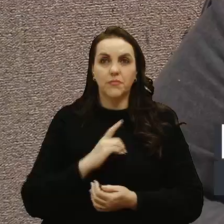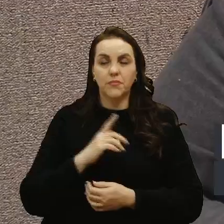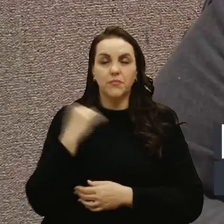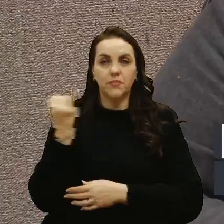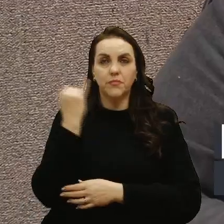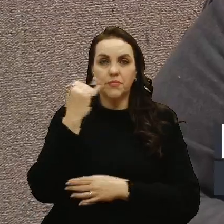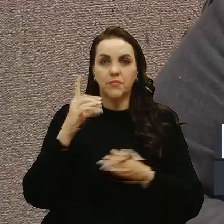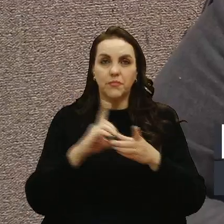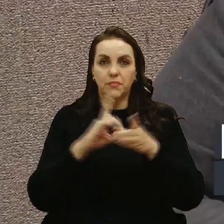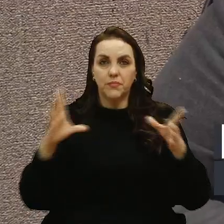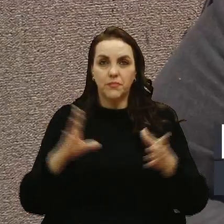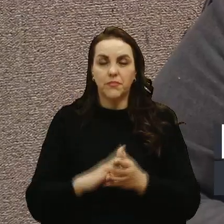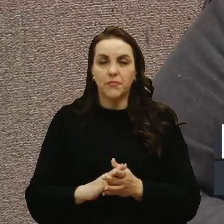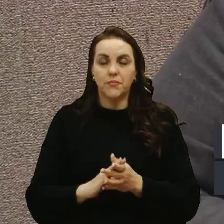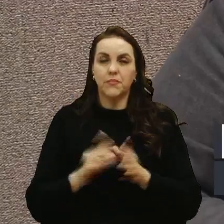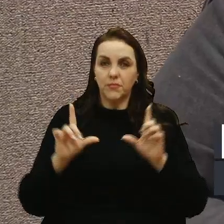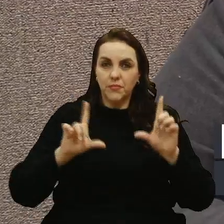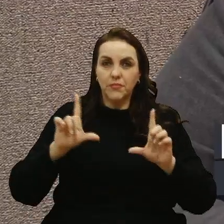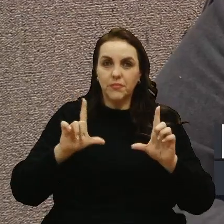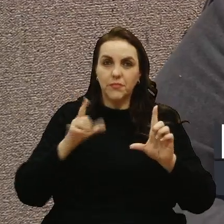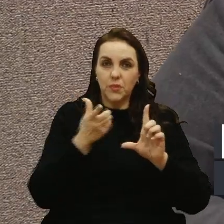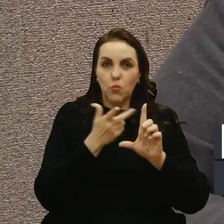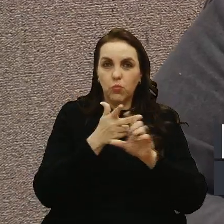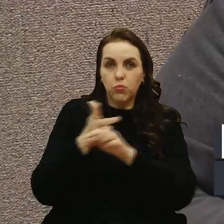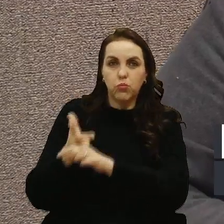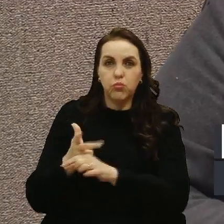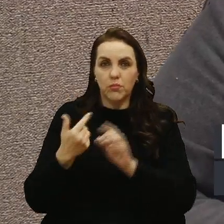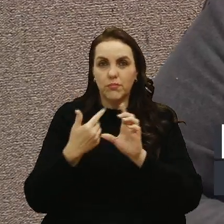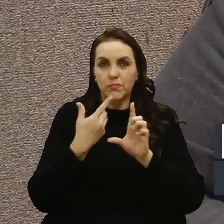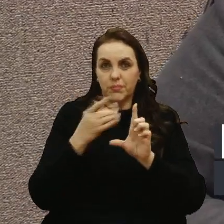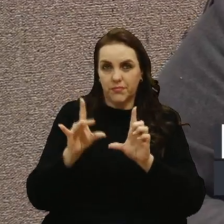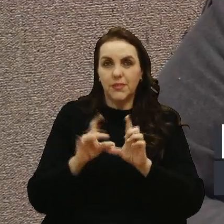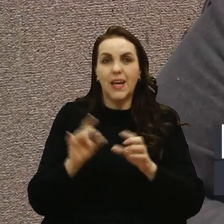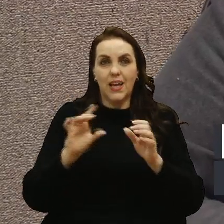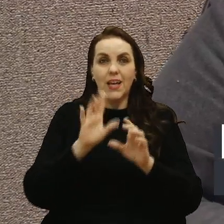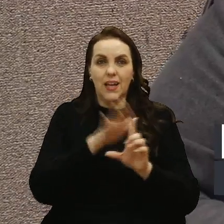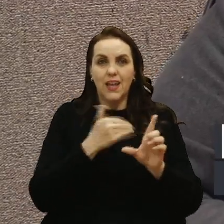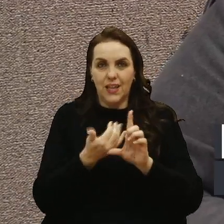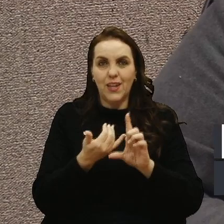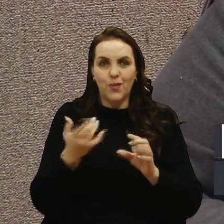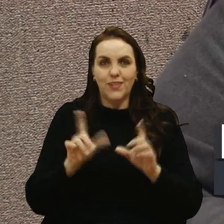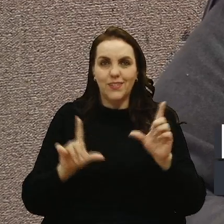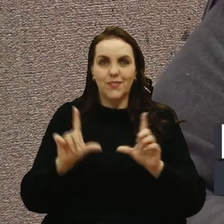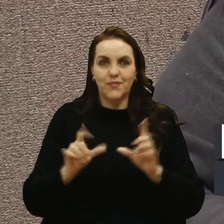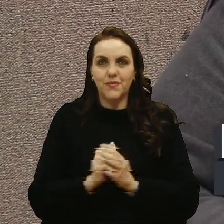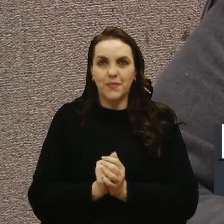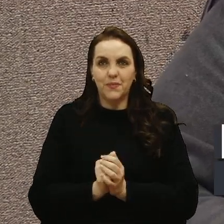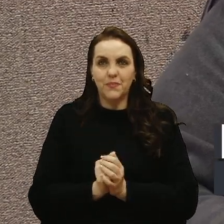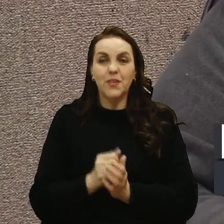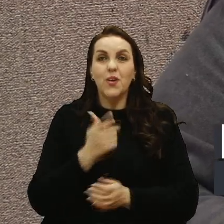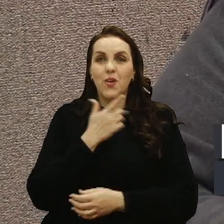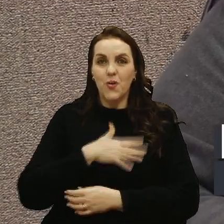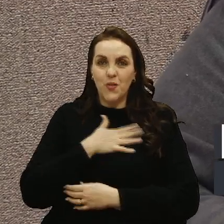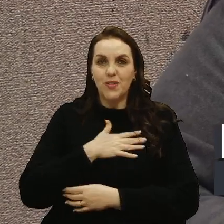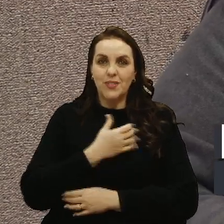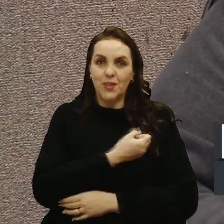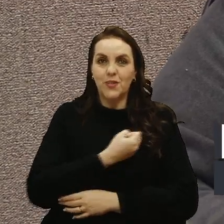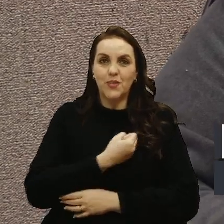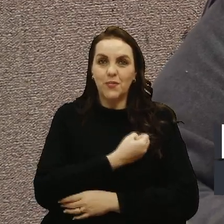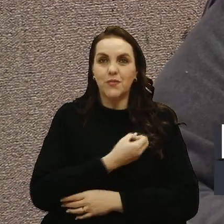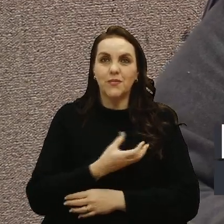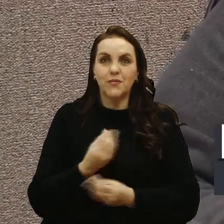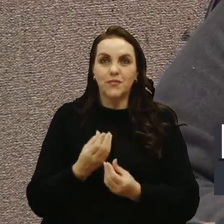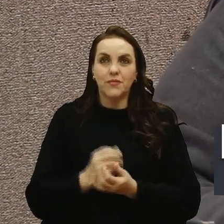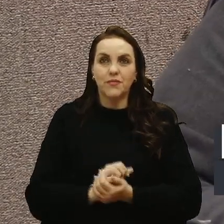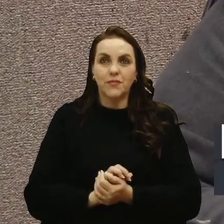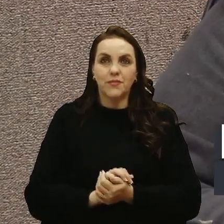democracia por meio da transmissão, né, do canal de TV. Eu não vou antecipar, deixar que o senhor fale, mas eu gostei muito do número do canal da TV aí, posso só antecipar isso.